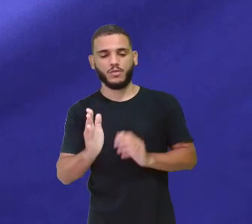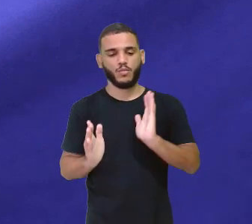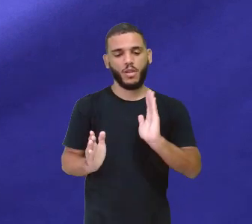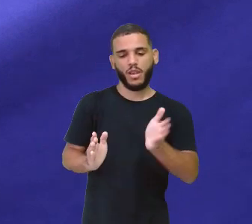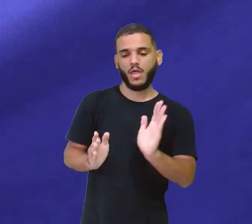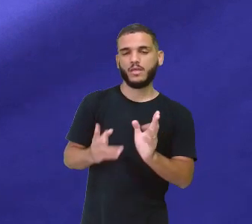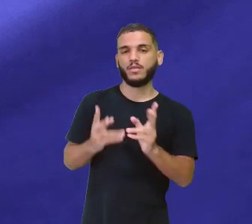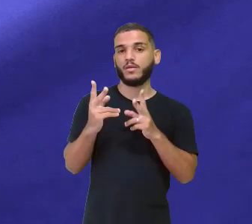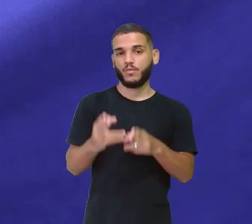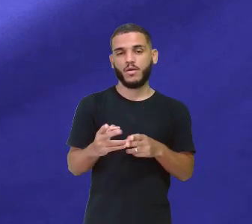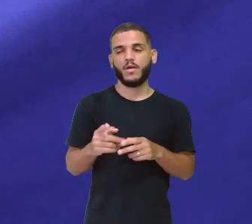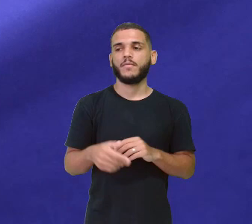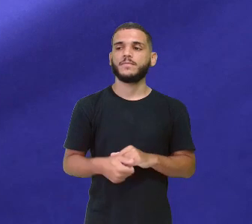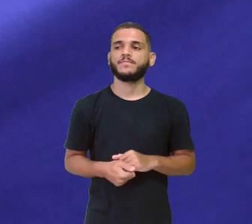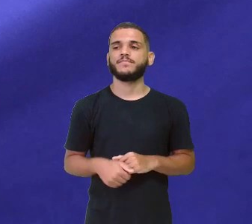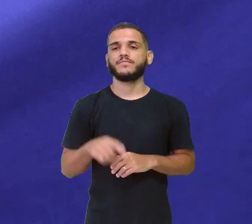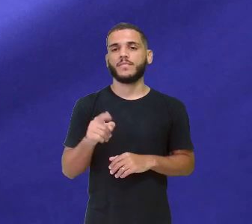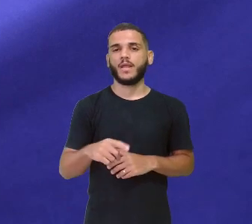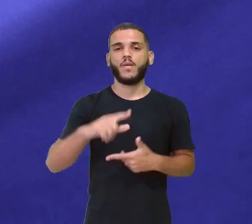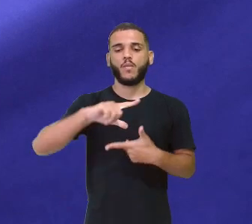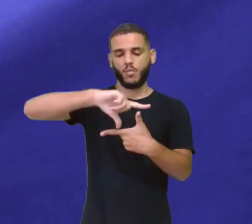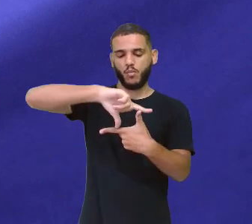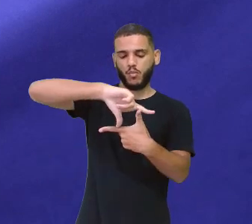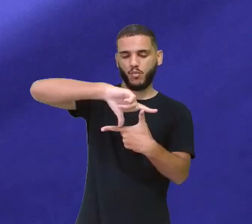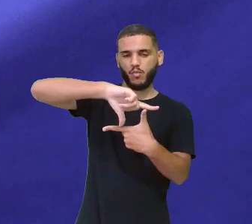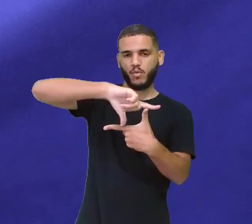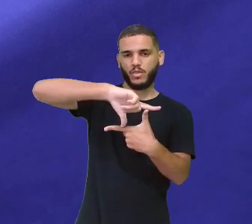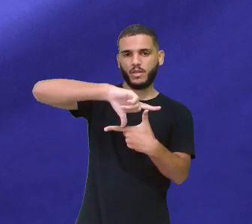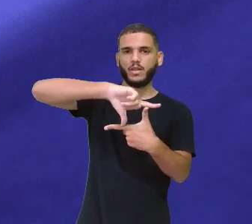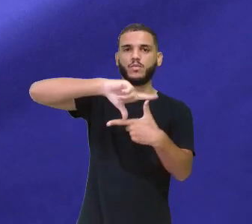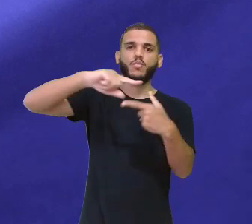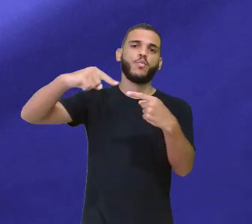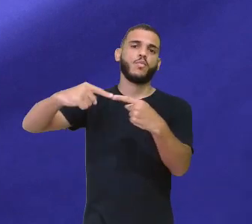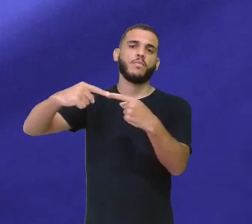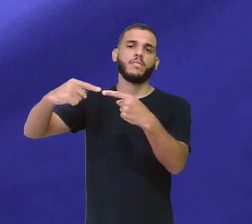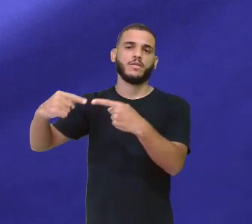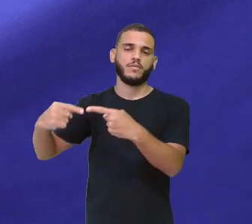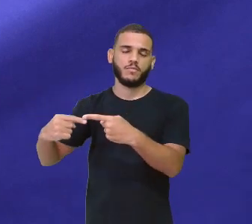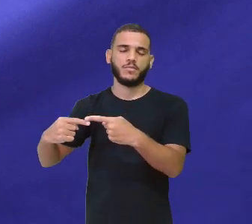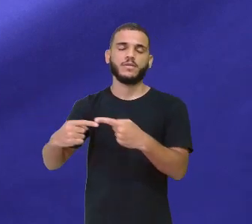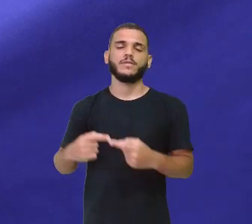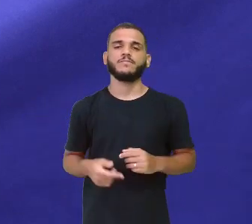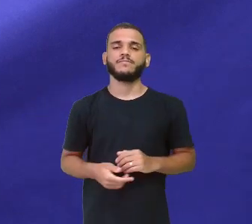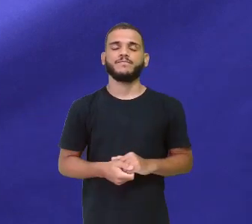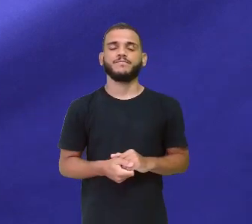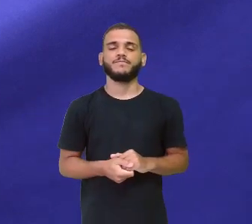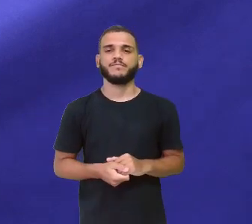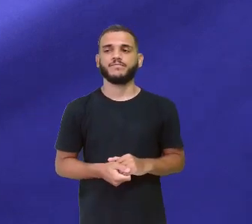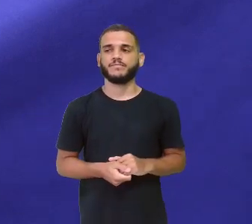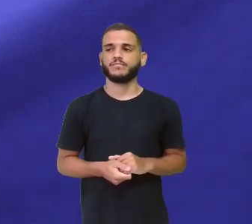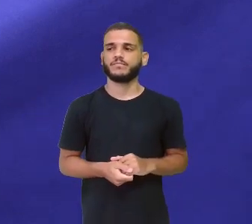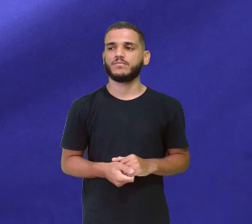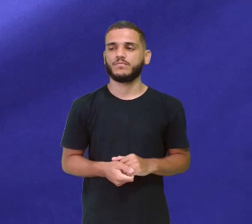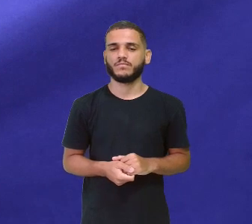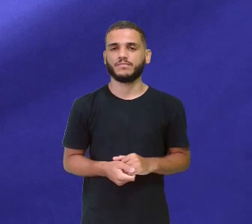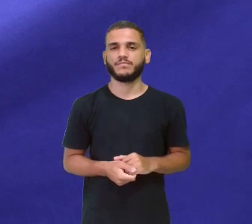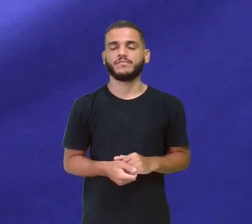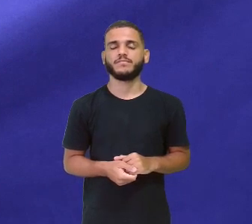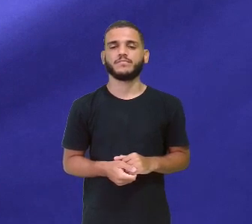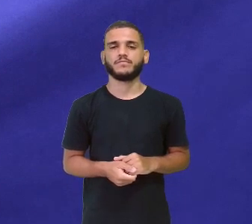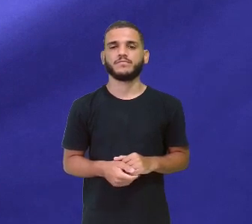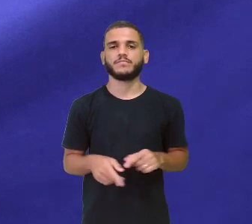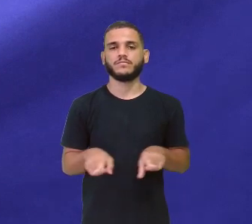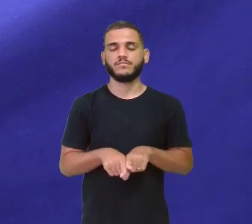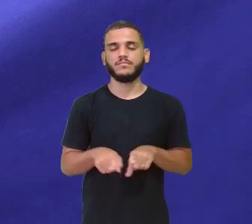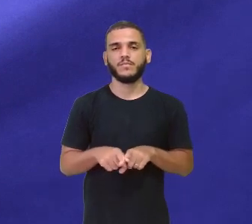quadrado daqui com esse quadrado daqui, ó, 2 lados paralelos, um de frente para o outro. E eu tenho também o